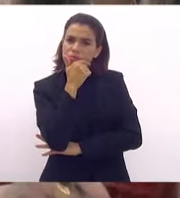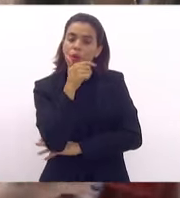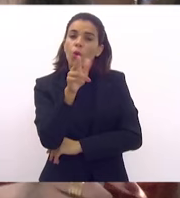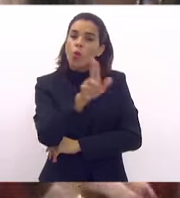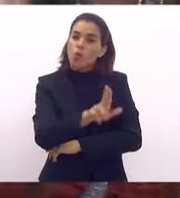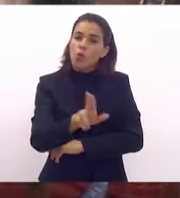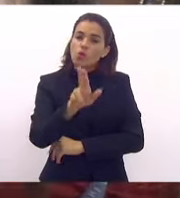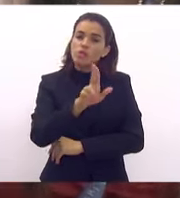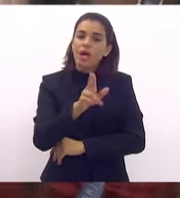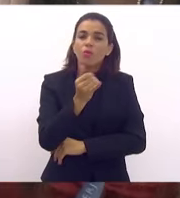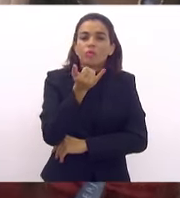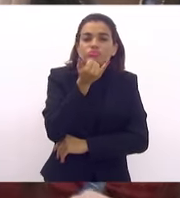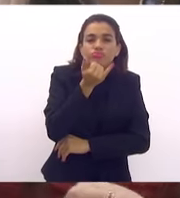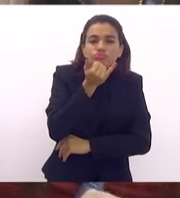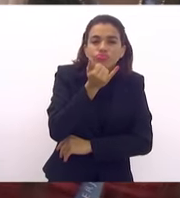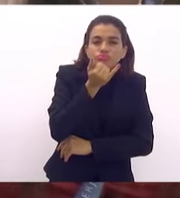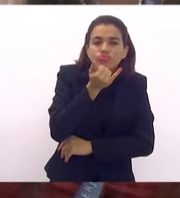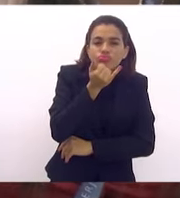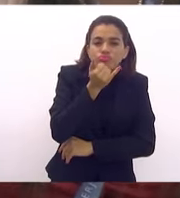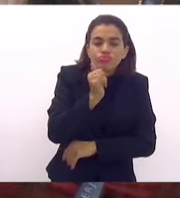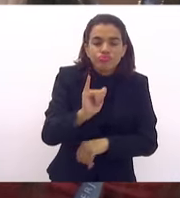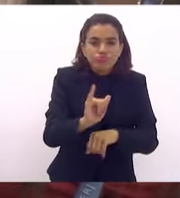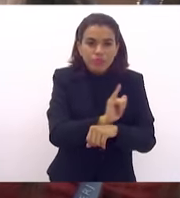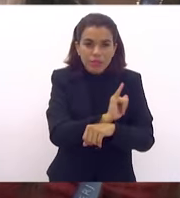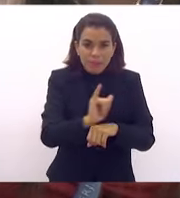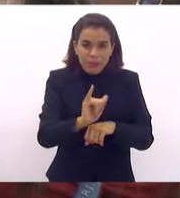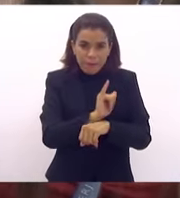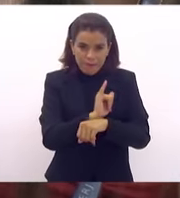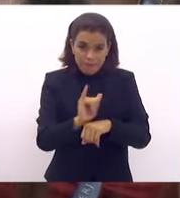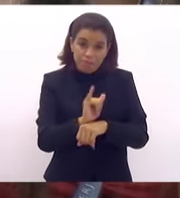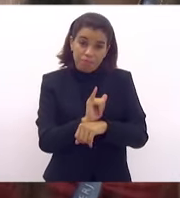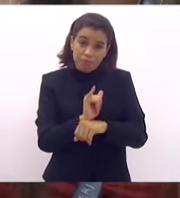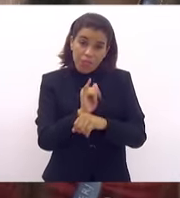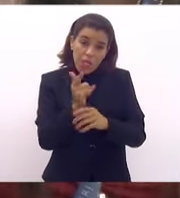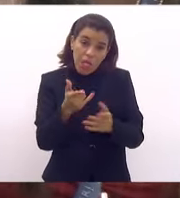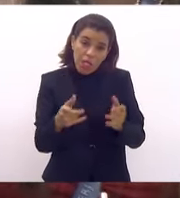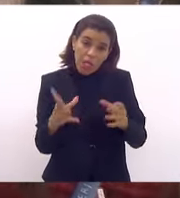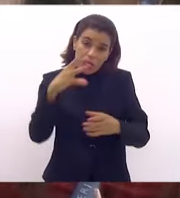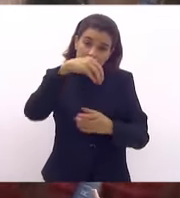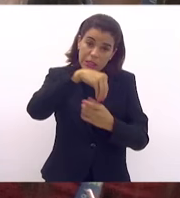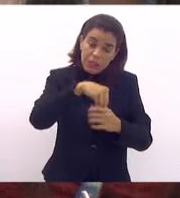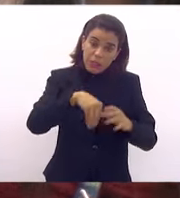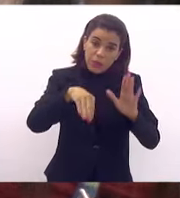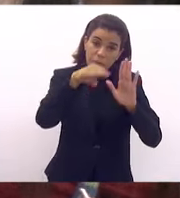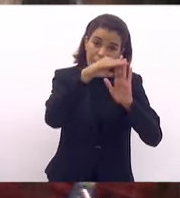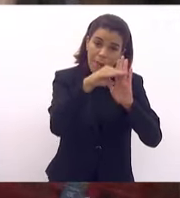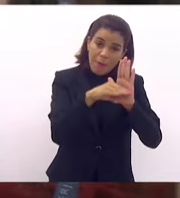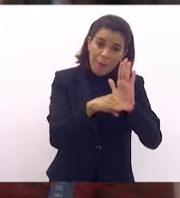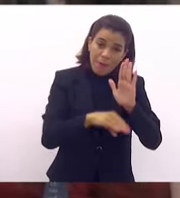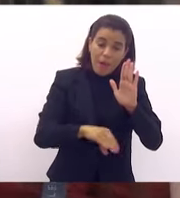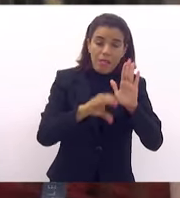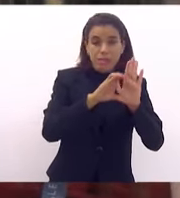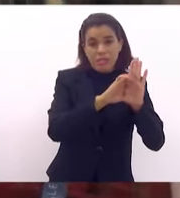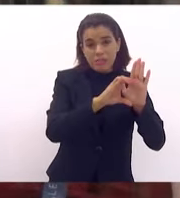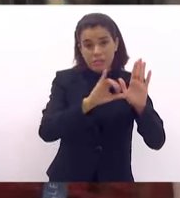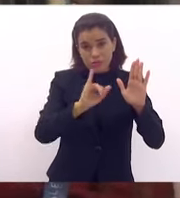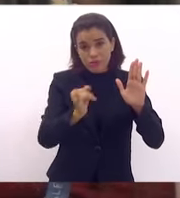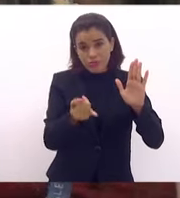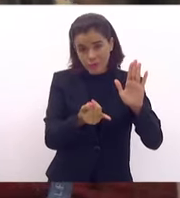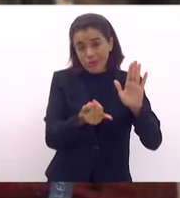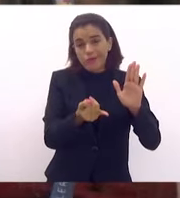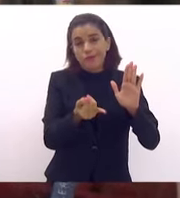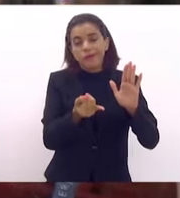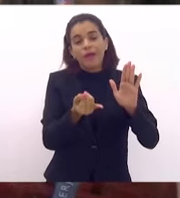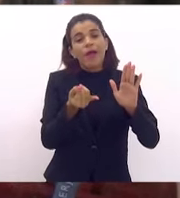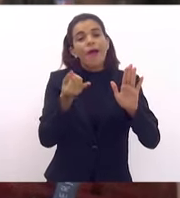um artifício que é absolutamente legal dentro do contexto da CCJ, em não